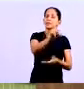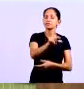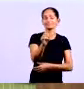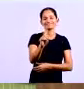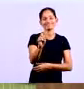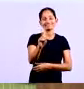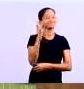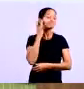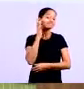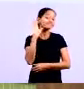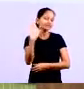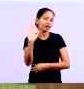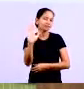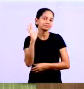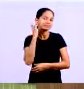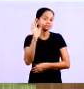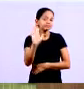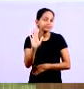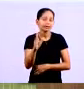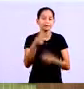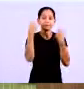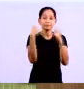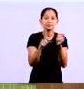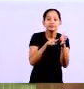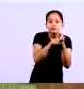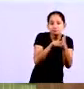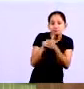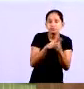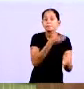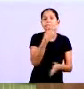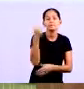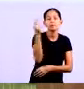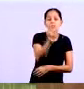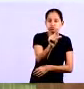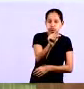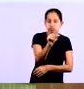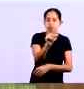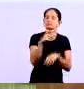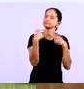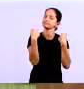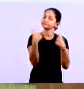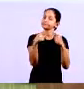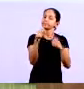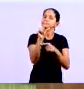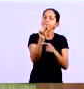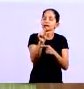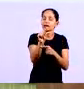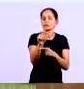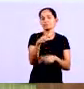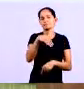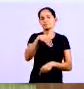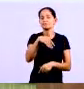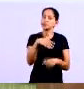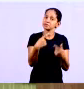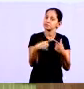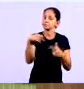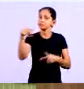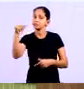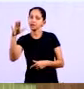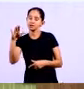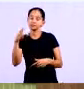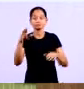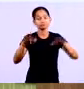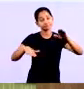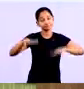O empresário não tem que simplificar a vida dele, ele tem que ter, pode ser difícil, mas ele tem que ter mais lucro e pagar menos impostos, ok? Espero ter